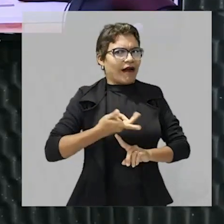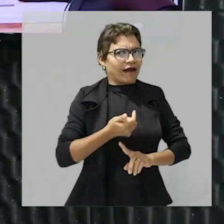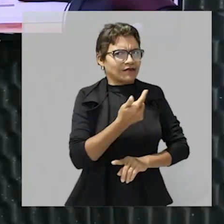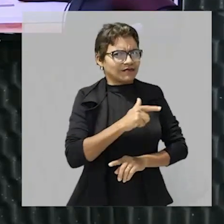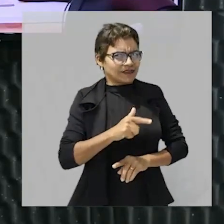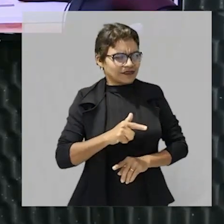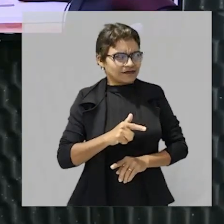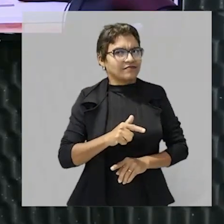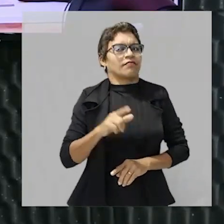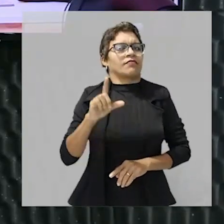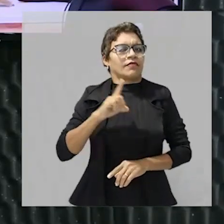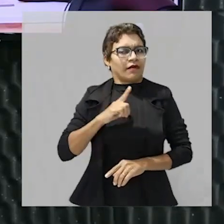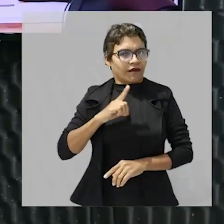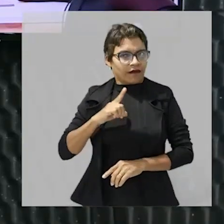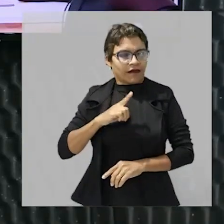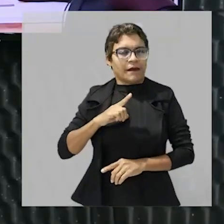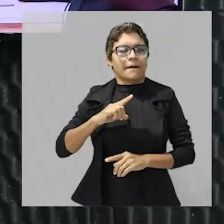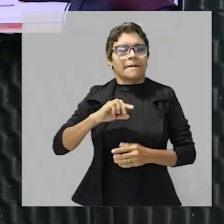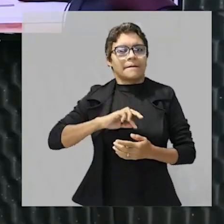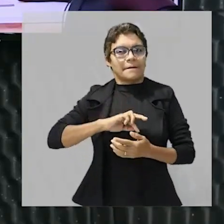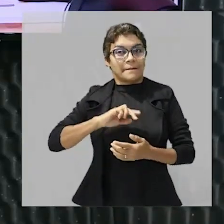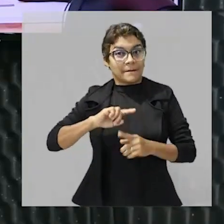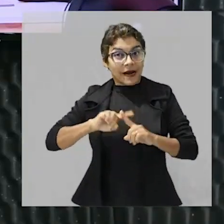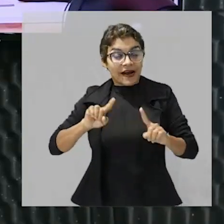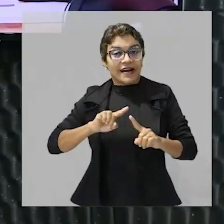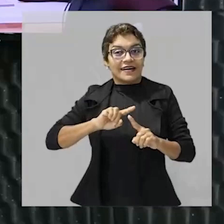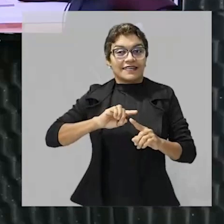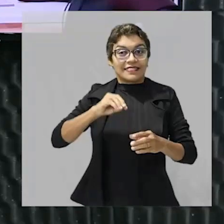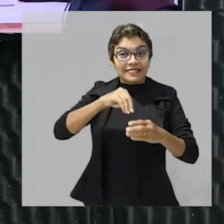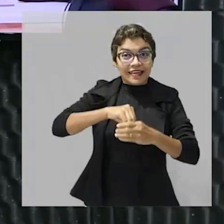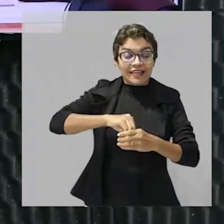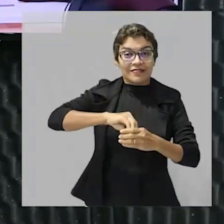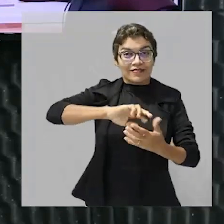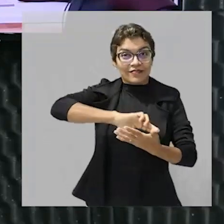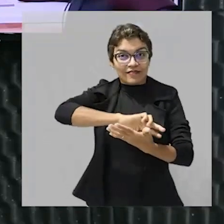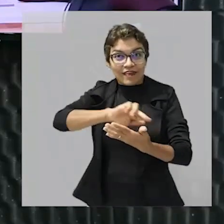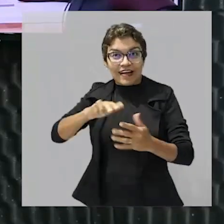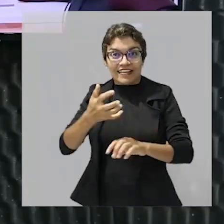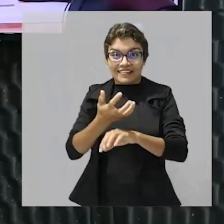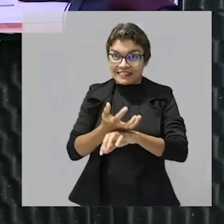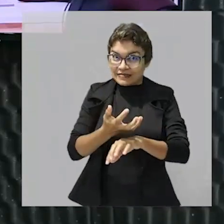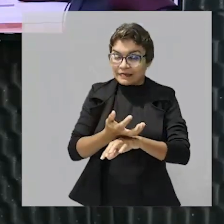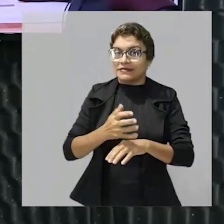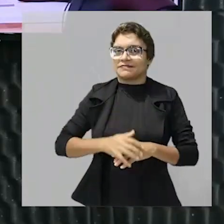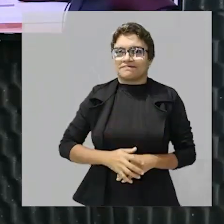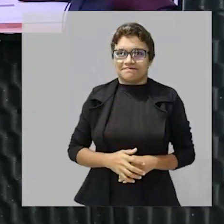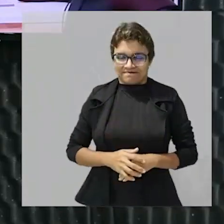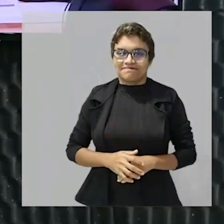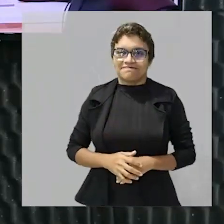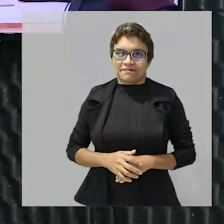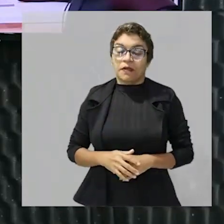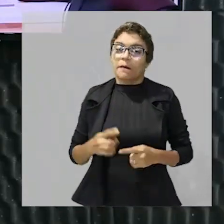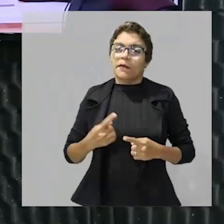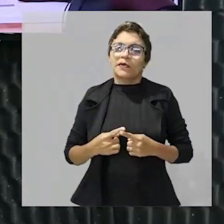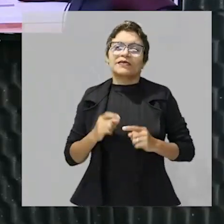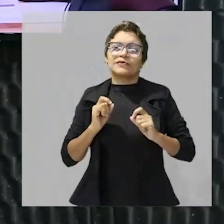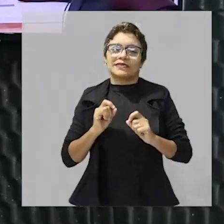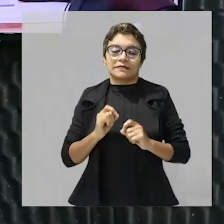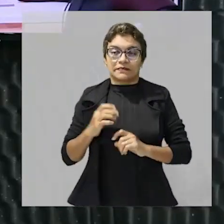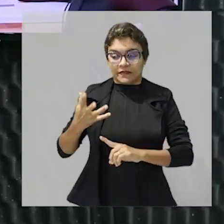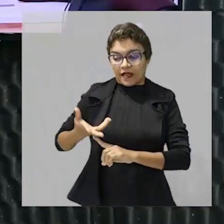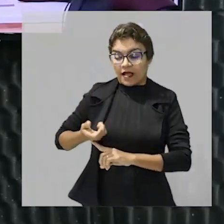Tem sim, só que ela está espalhada em várias disciplinas, só que o conteúdo não está lá distinto, ainda mais porque